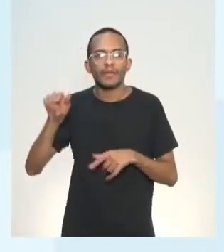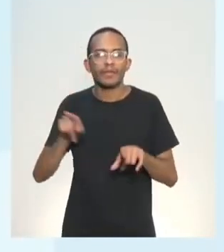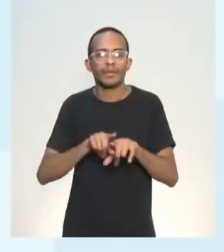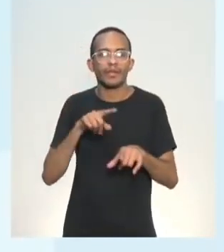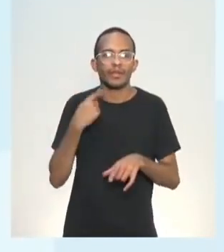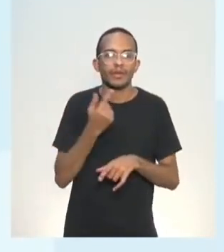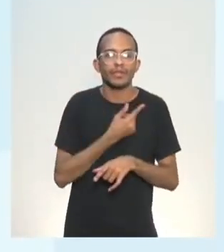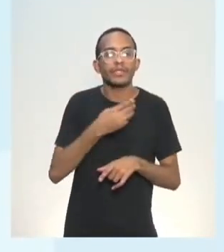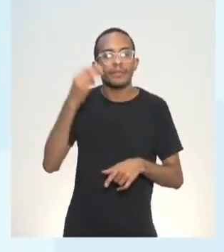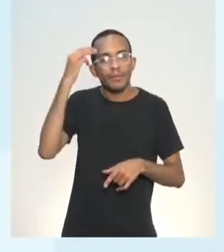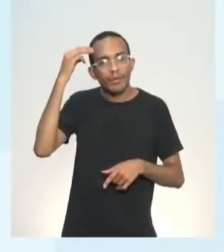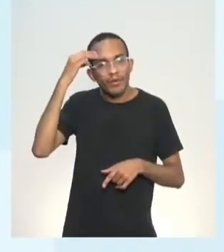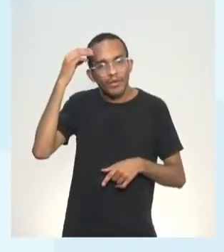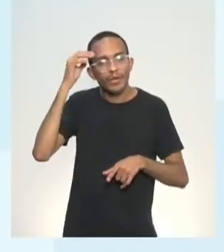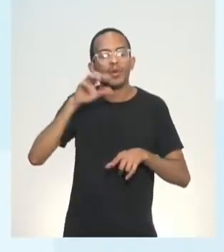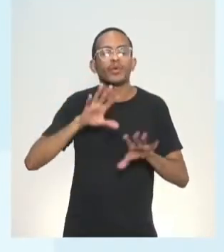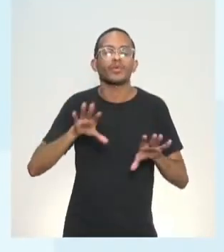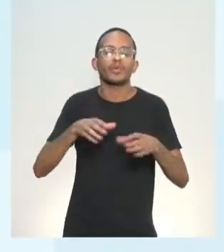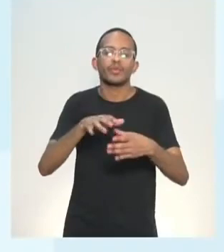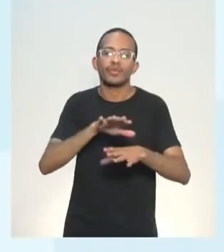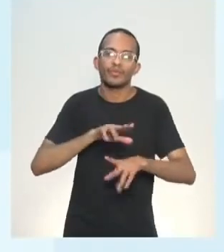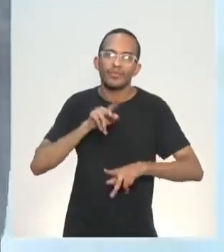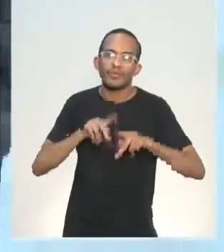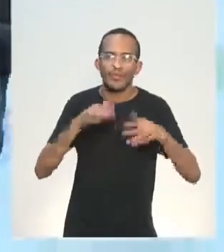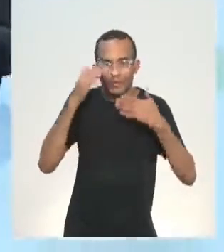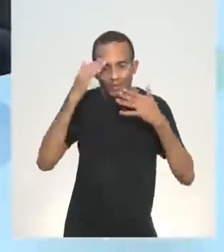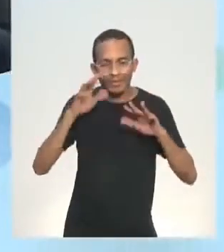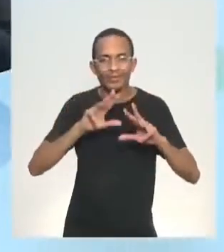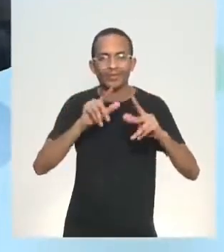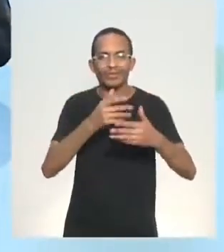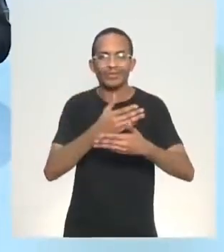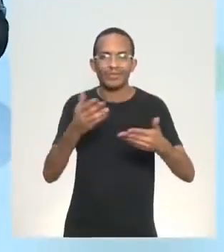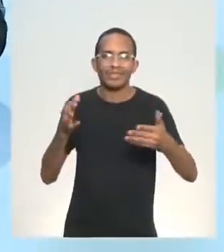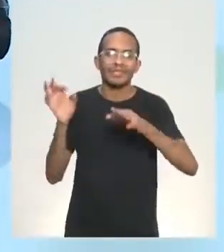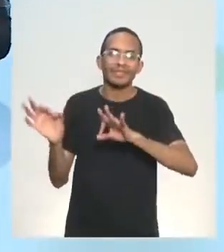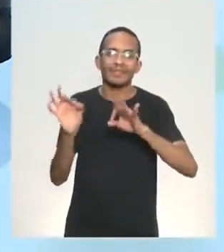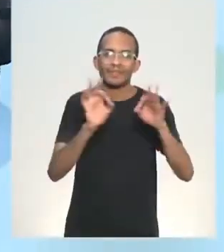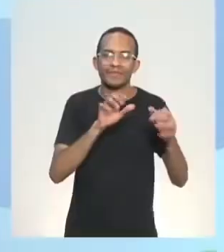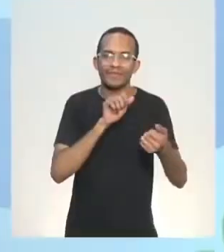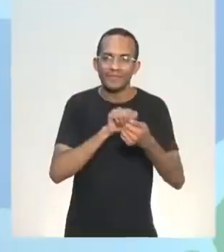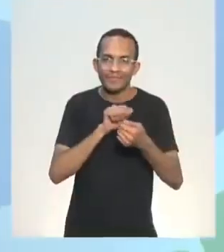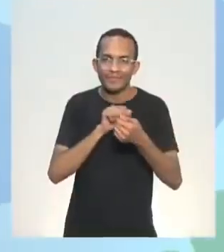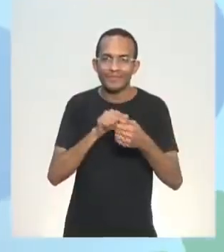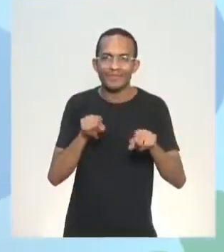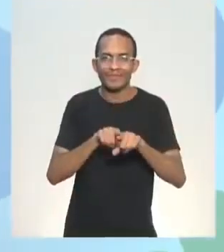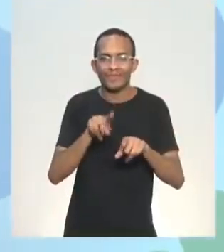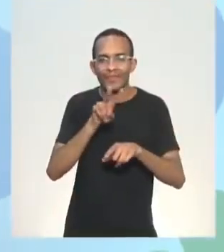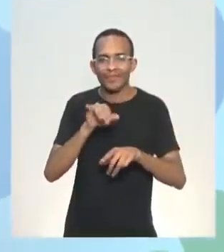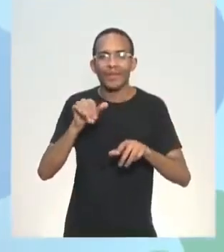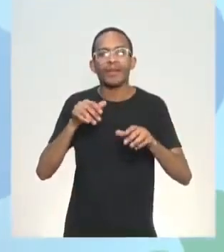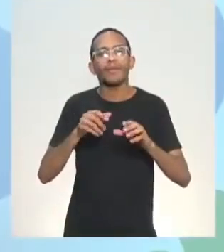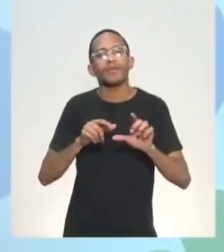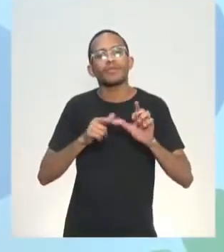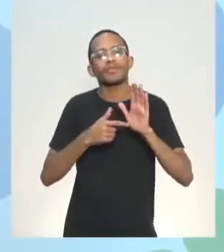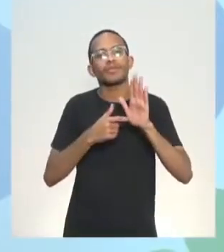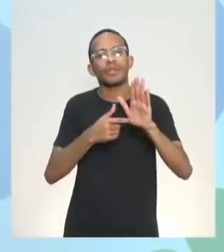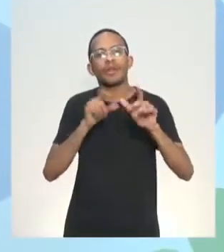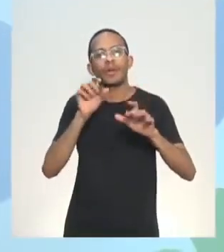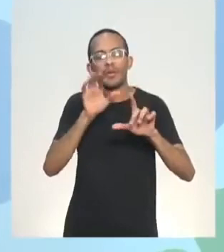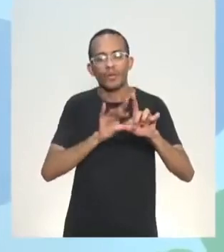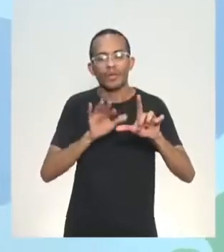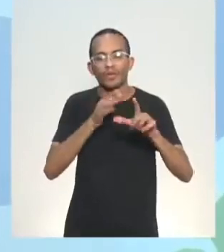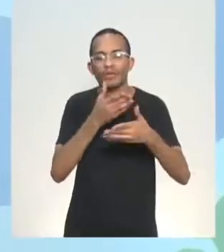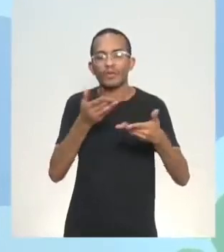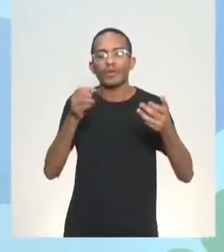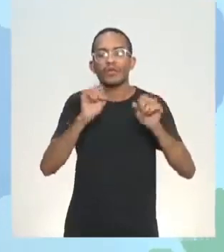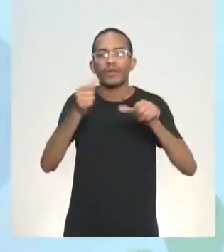também falamos sobre a memória coletiva. Muito obrigada a todos vocês que estiveram conosco, e vai aparecer agora para vocês na tela o QR Code, para